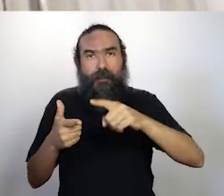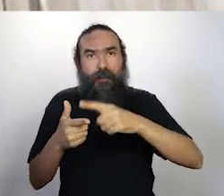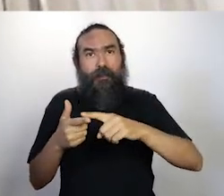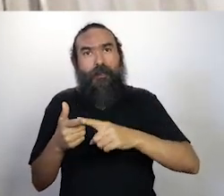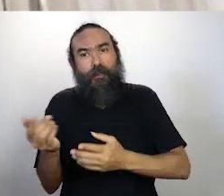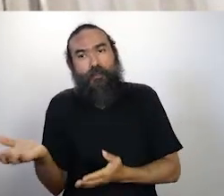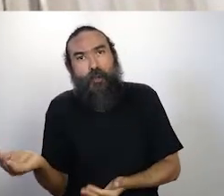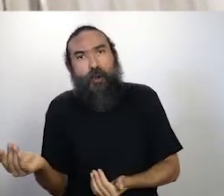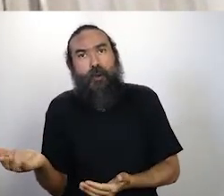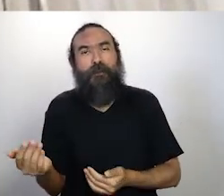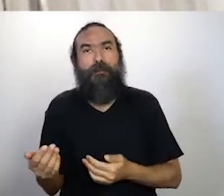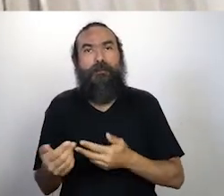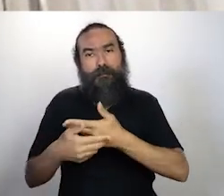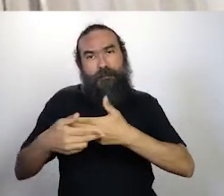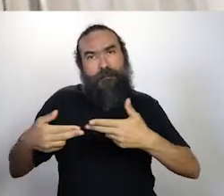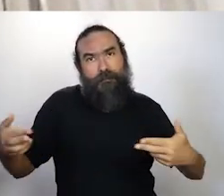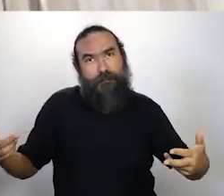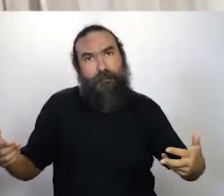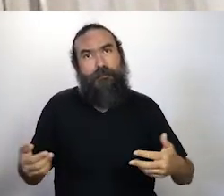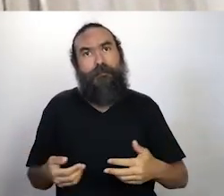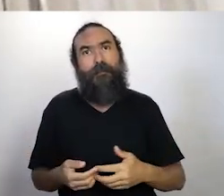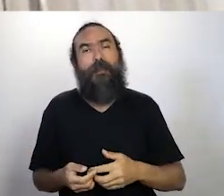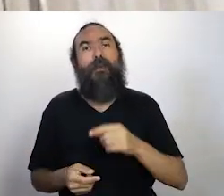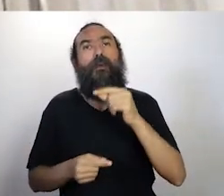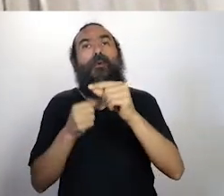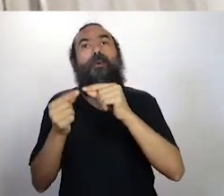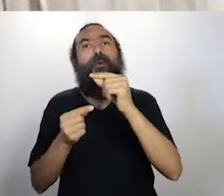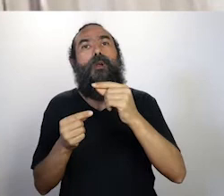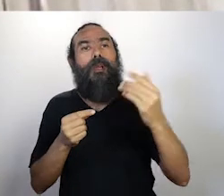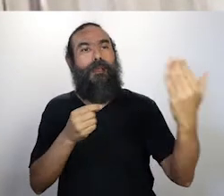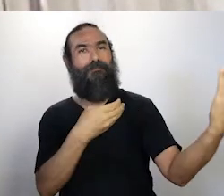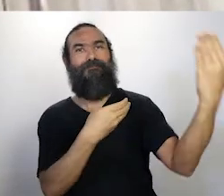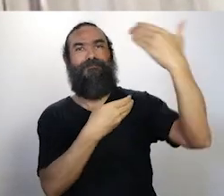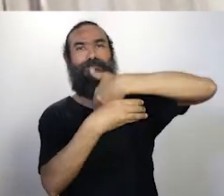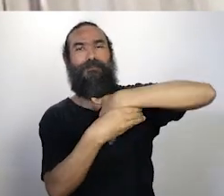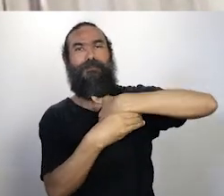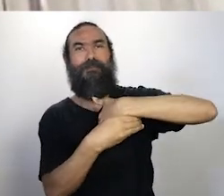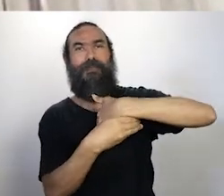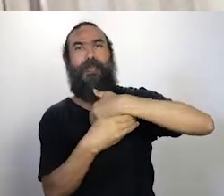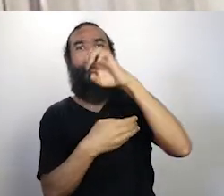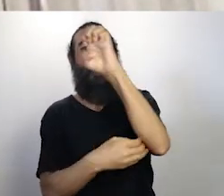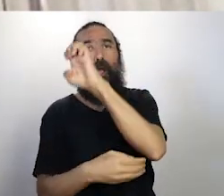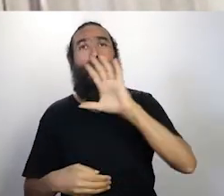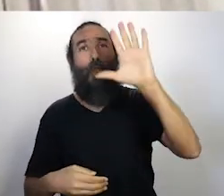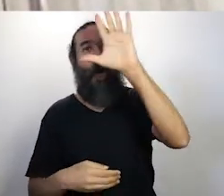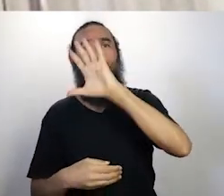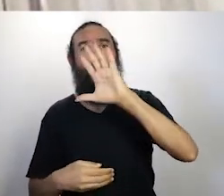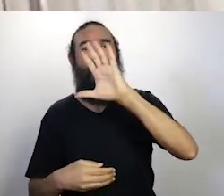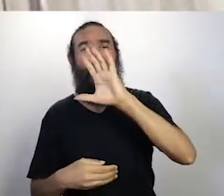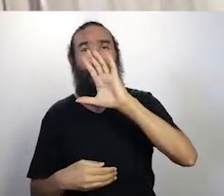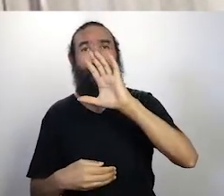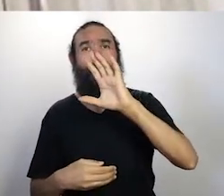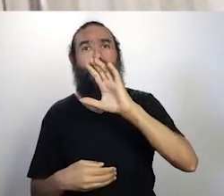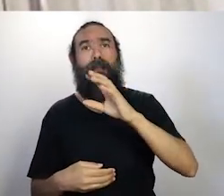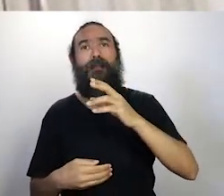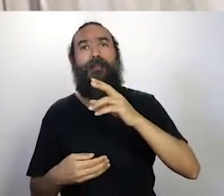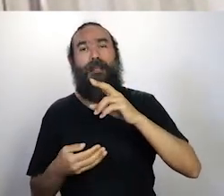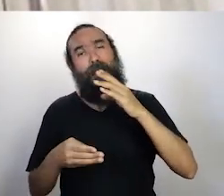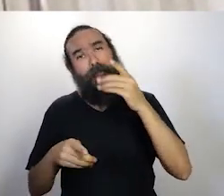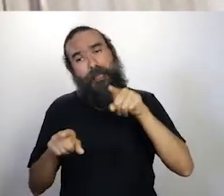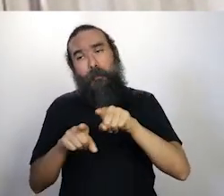ocupação europeia, branca, em diversos países, que tem efeitos práticos,